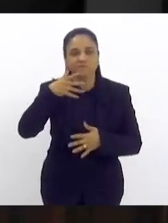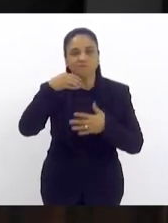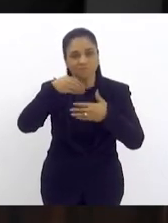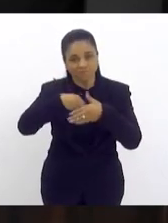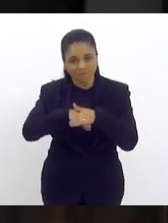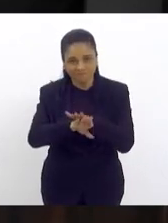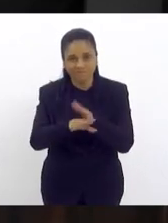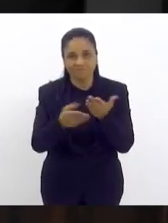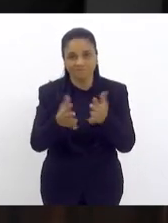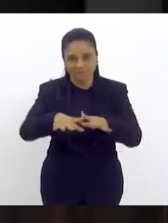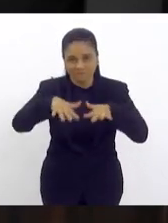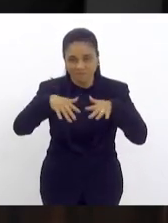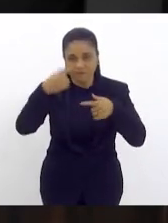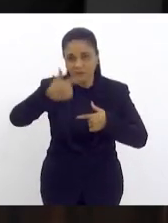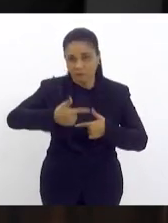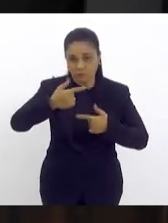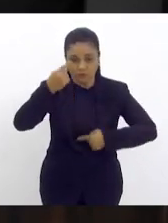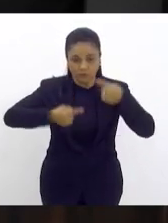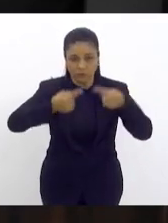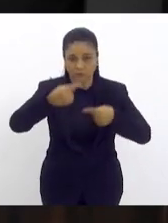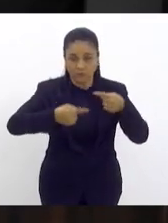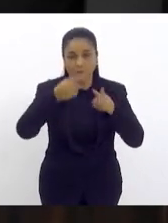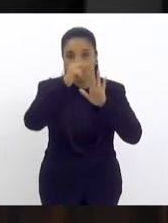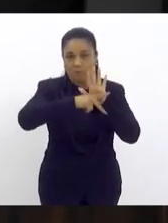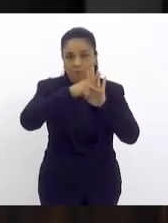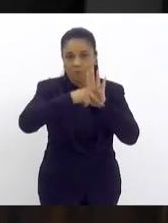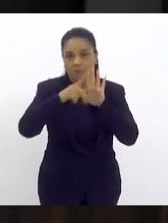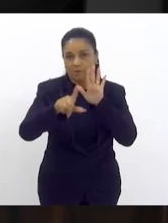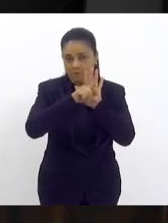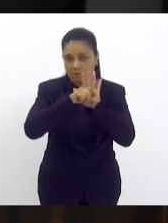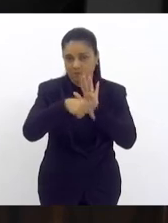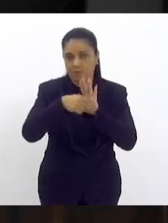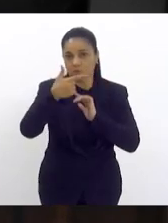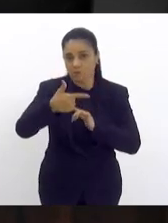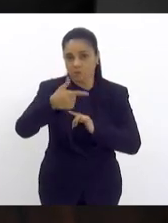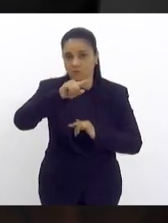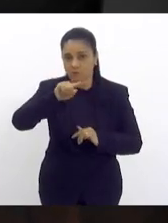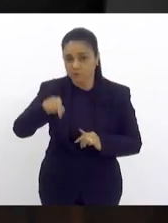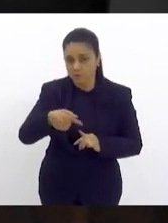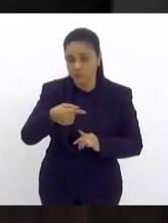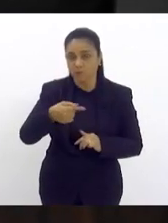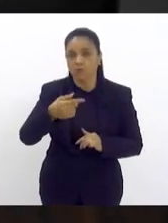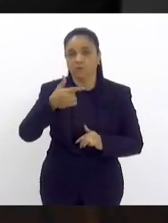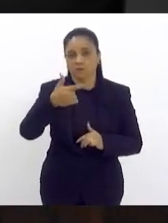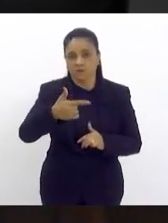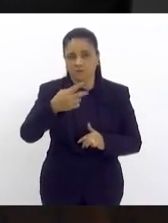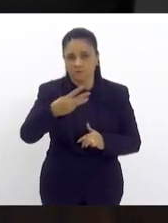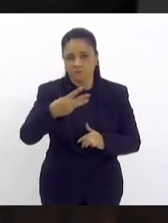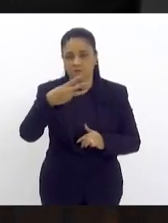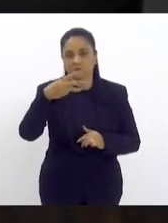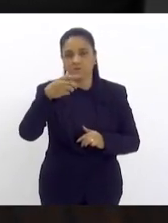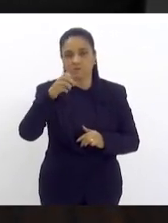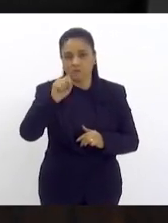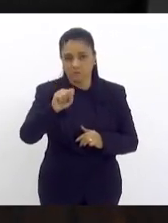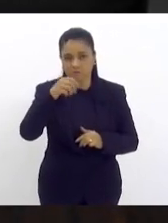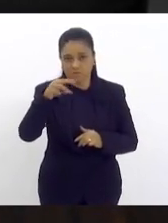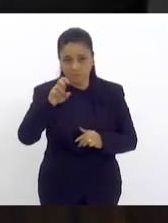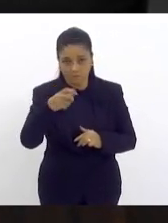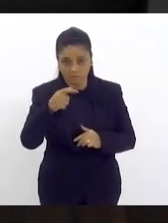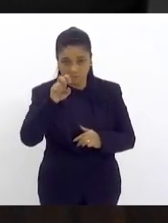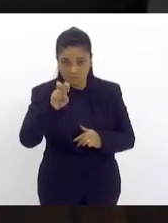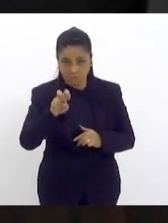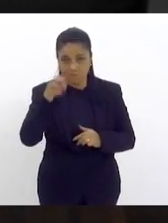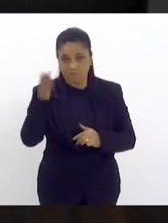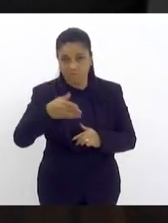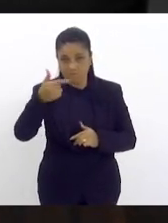em segunda discussão projeto de lei número 2365 2017 de